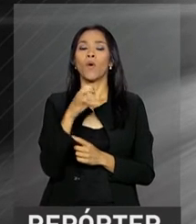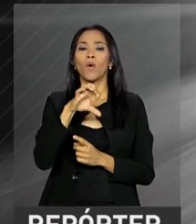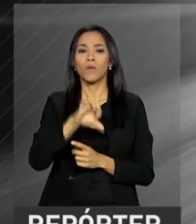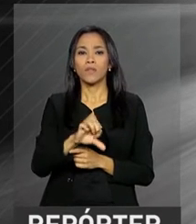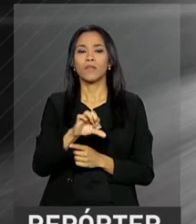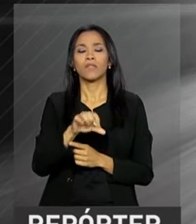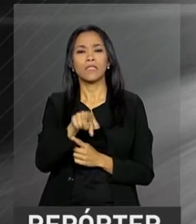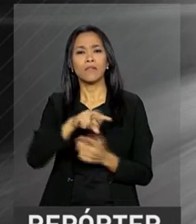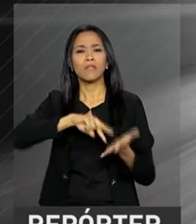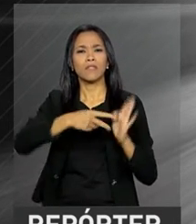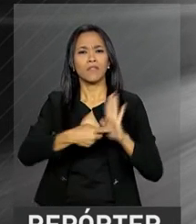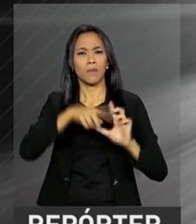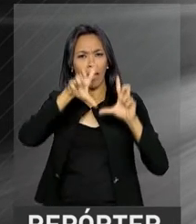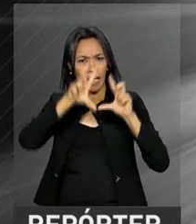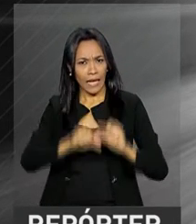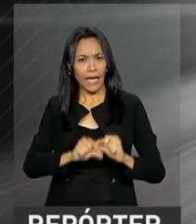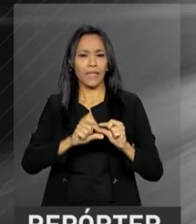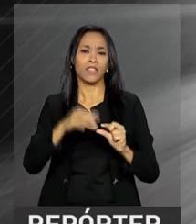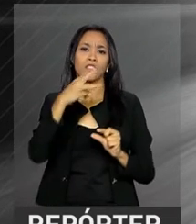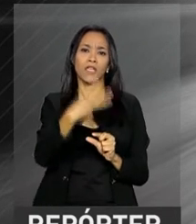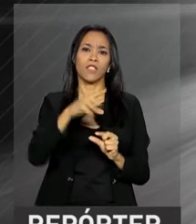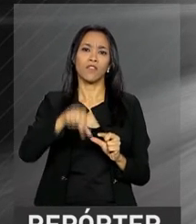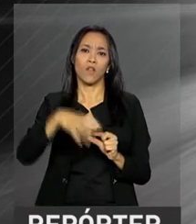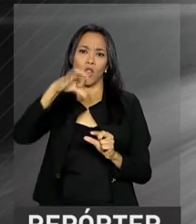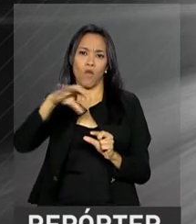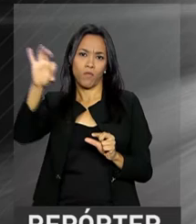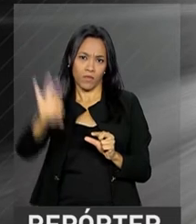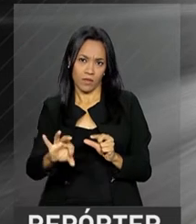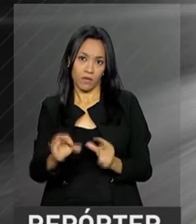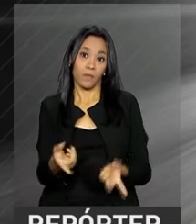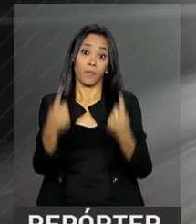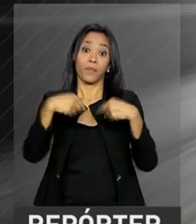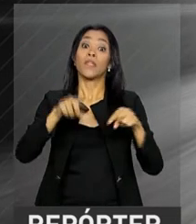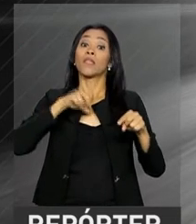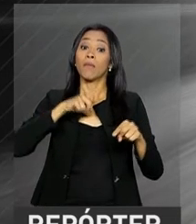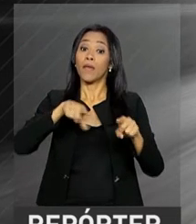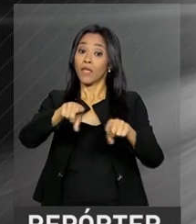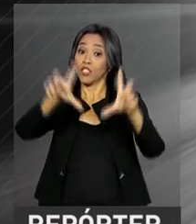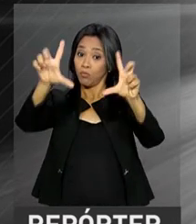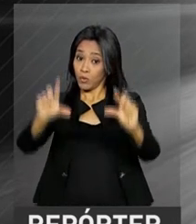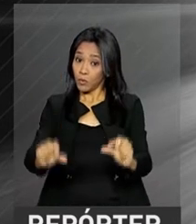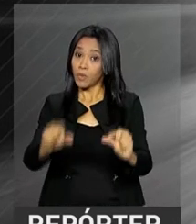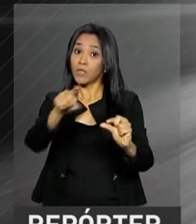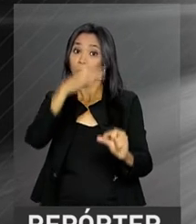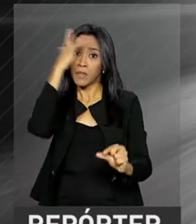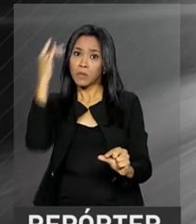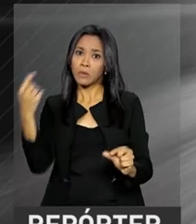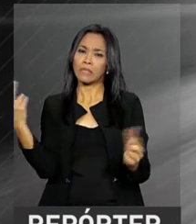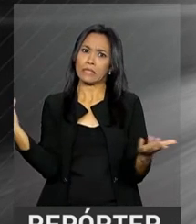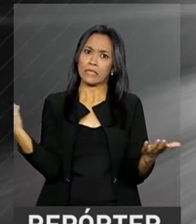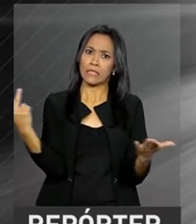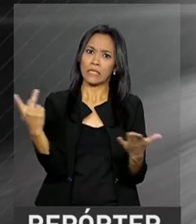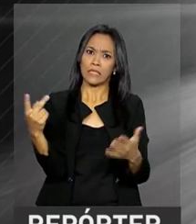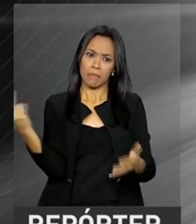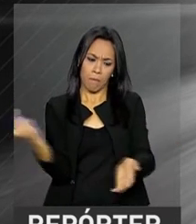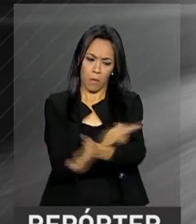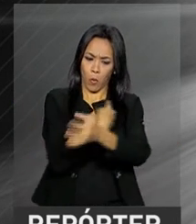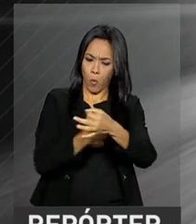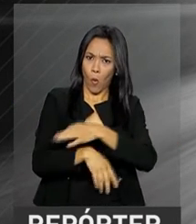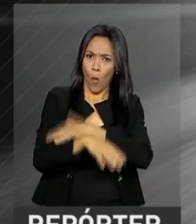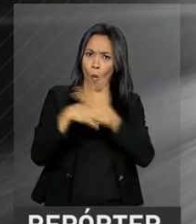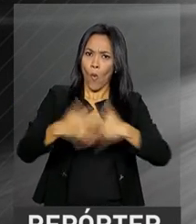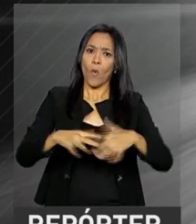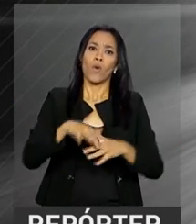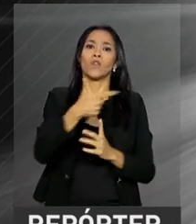21.854. Isso representa uma queda de 3,9%. Houve diminuição também no número de feridos graves, que em 2015